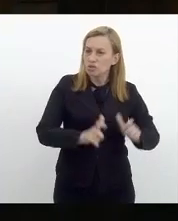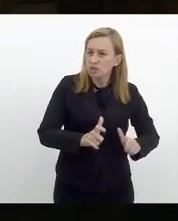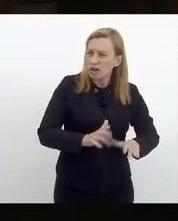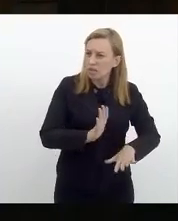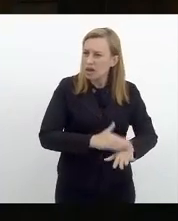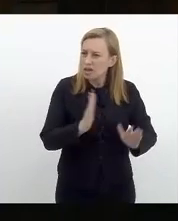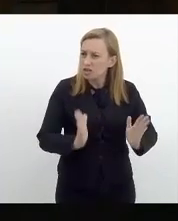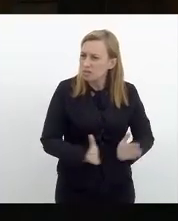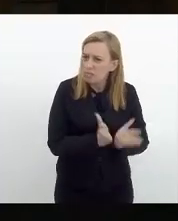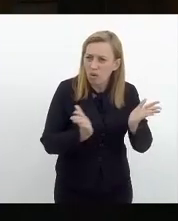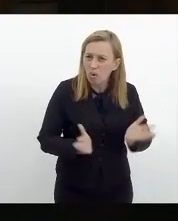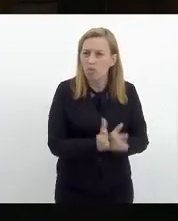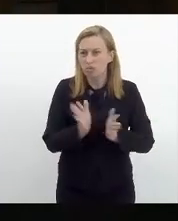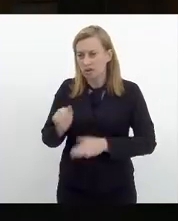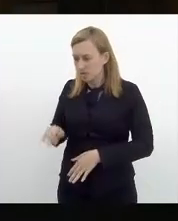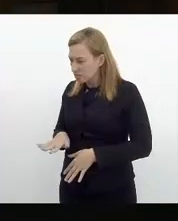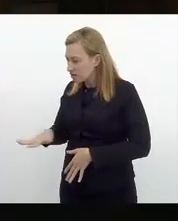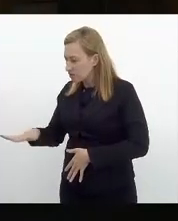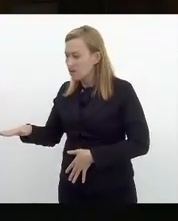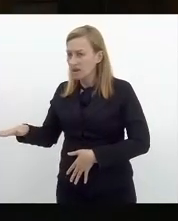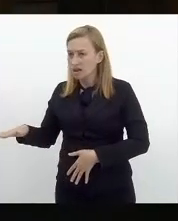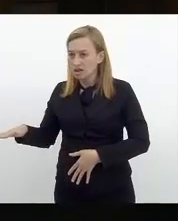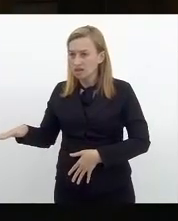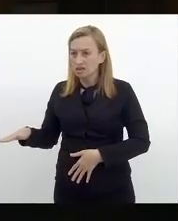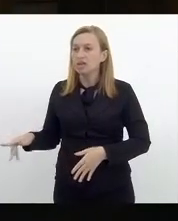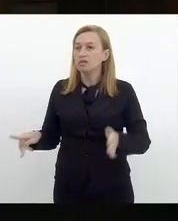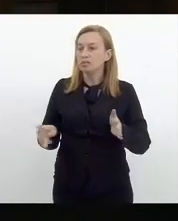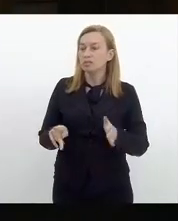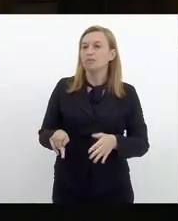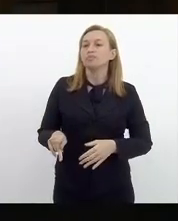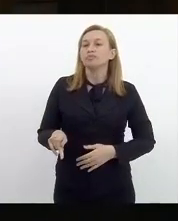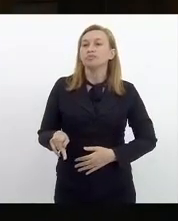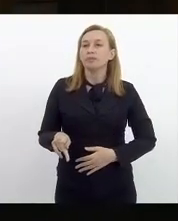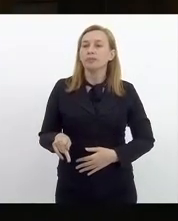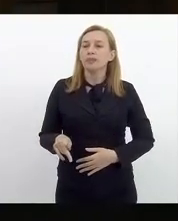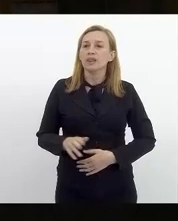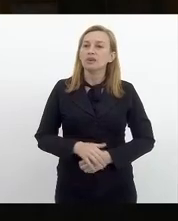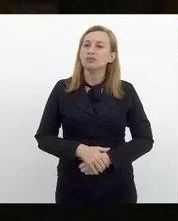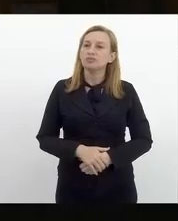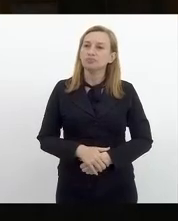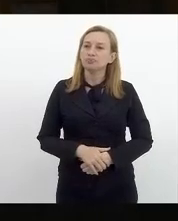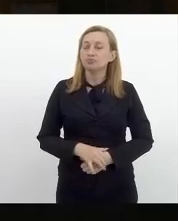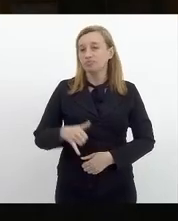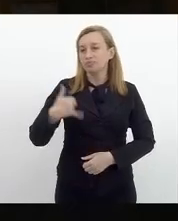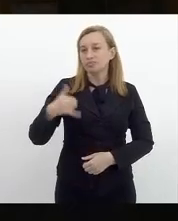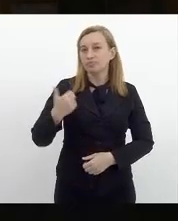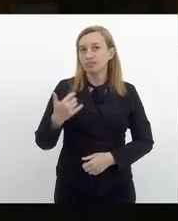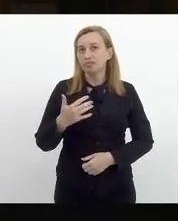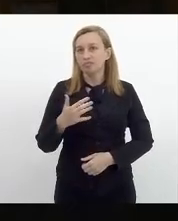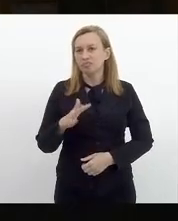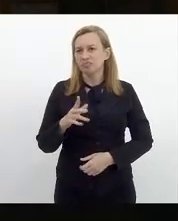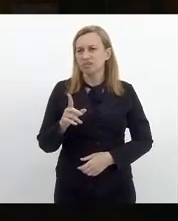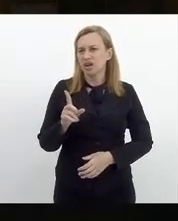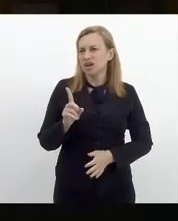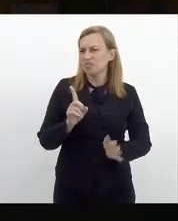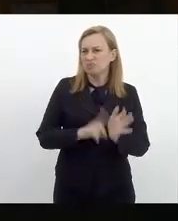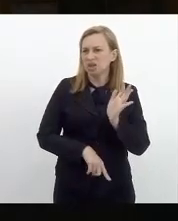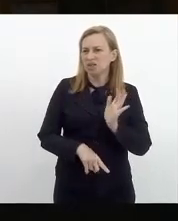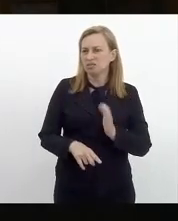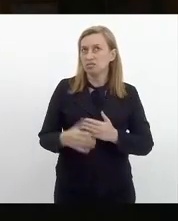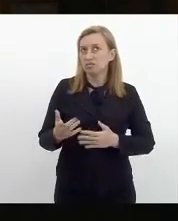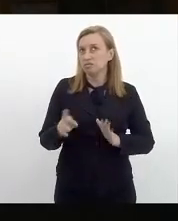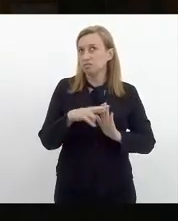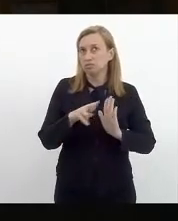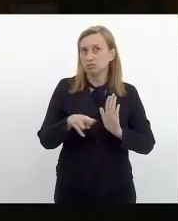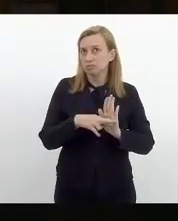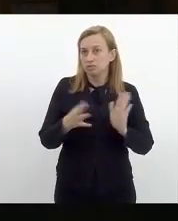pobres mais periféricas que são as e do Estado ela está em idade de muitas vezes inferior a gente está falando